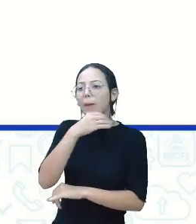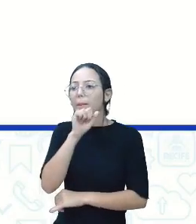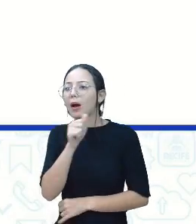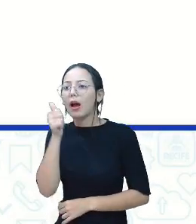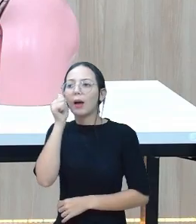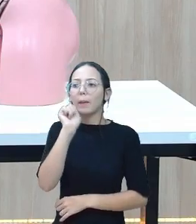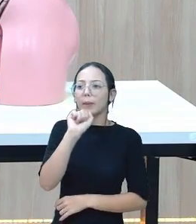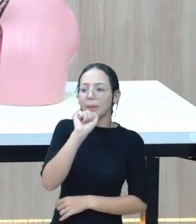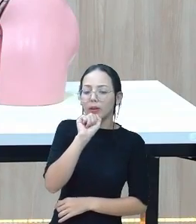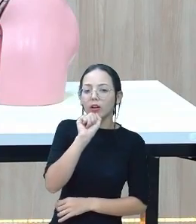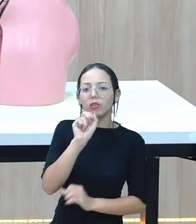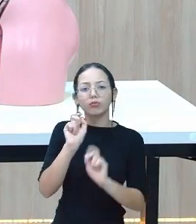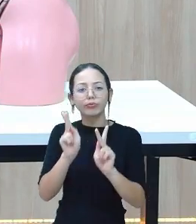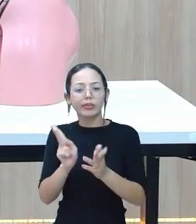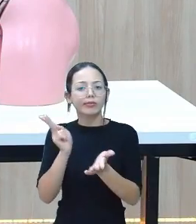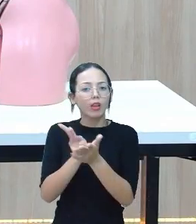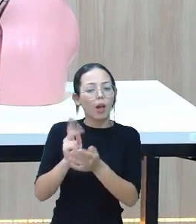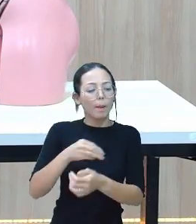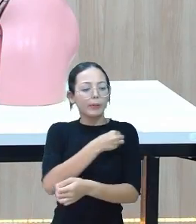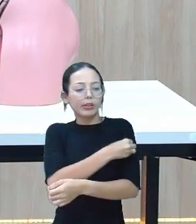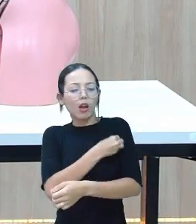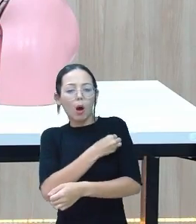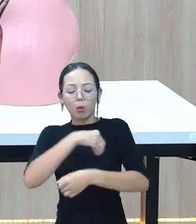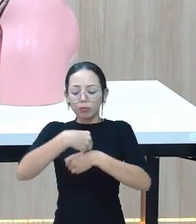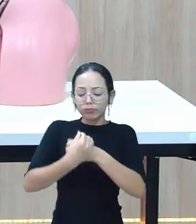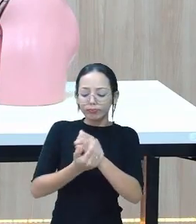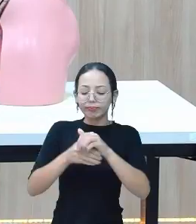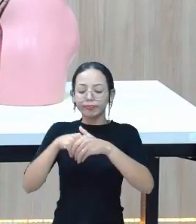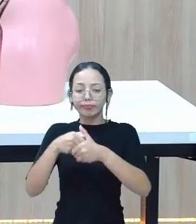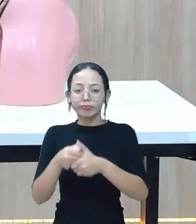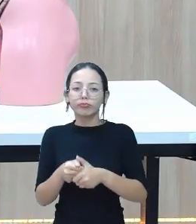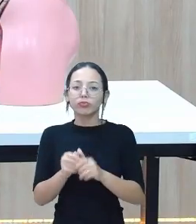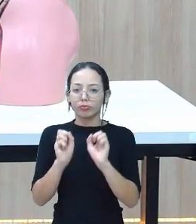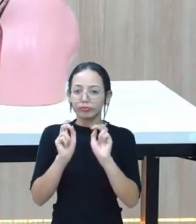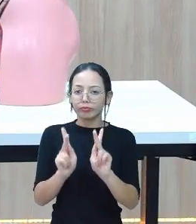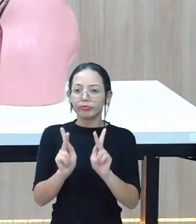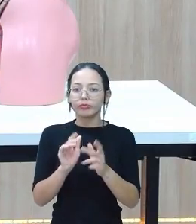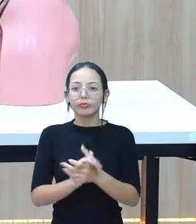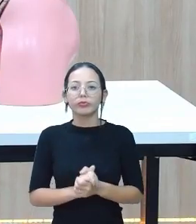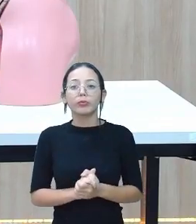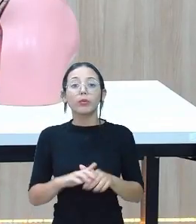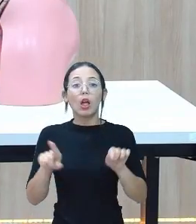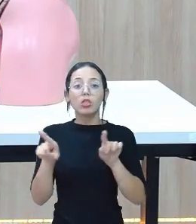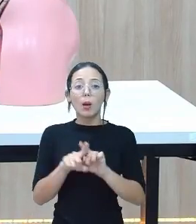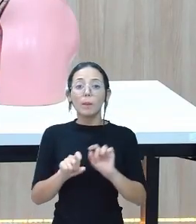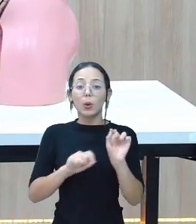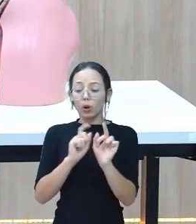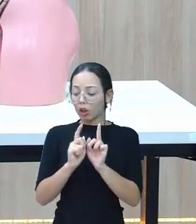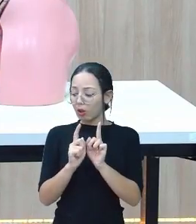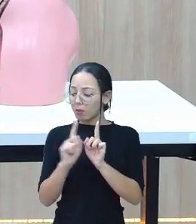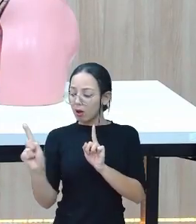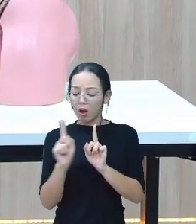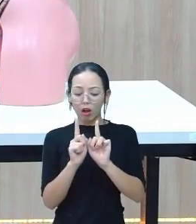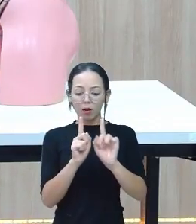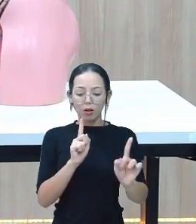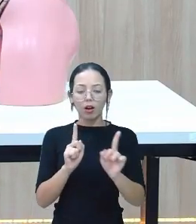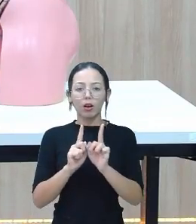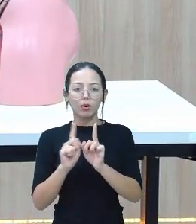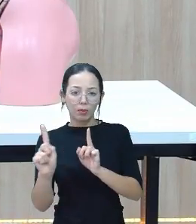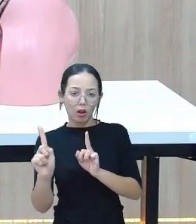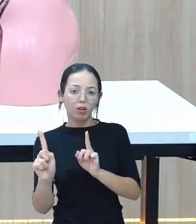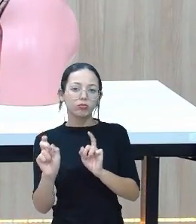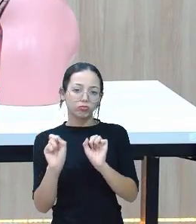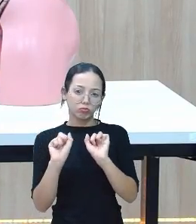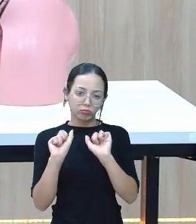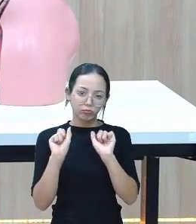mamãe, lá passe sempre álcool ao sair, que todas as pessoas usam lá. Mantenha uma distância segura de uma pessoa para